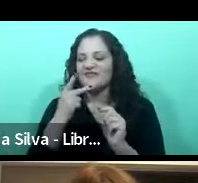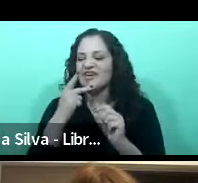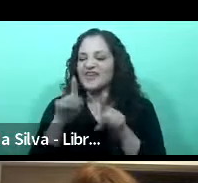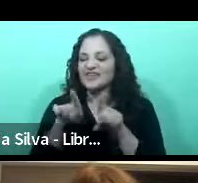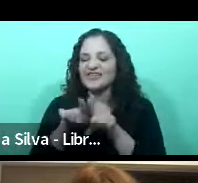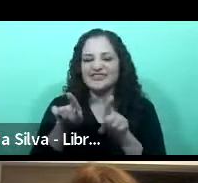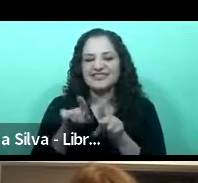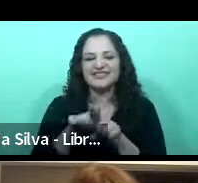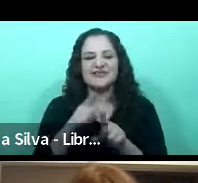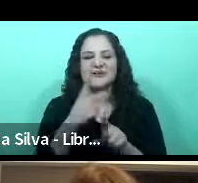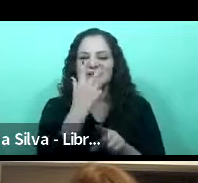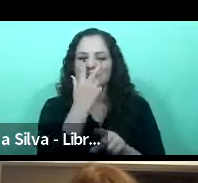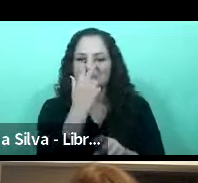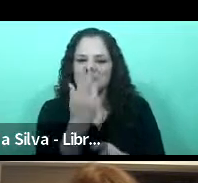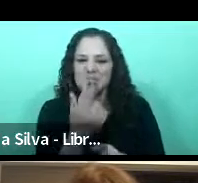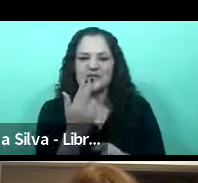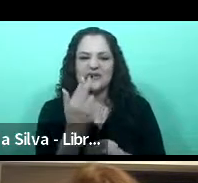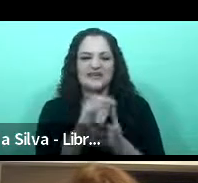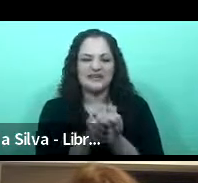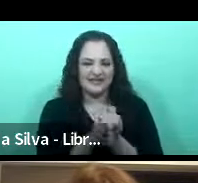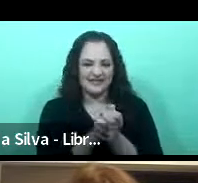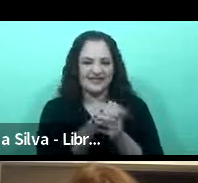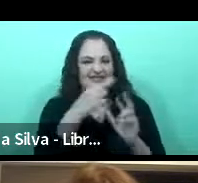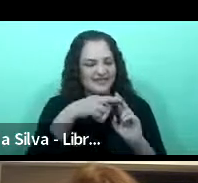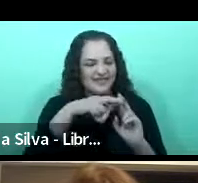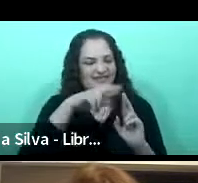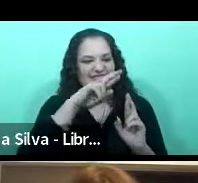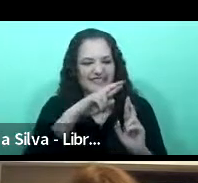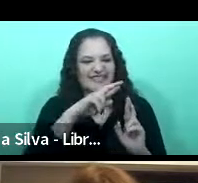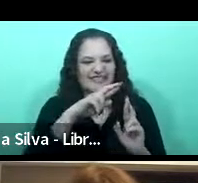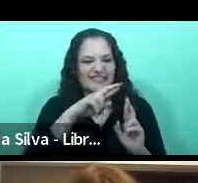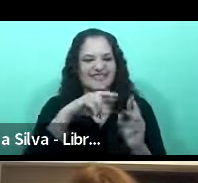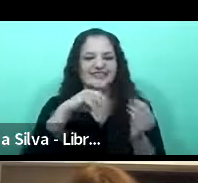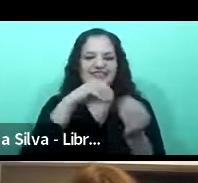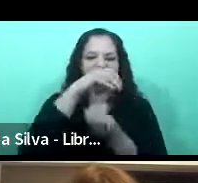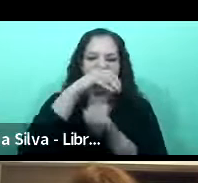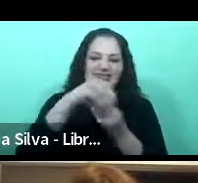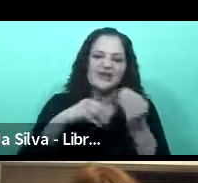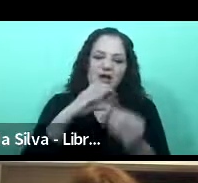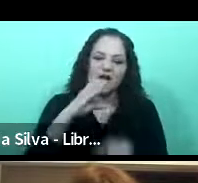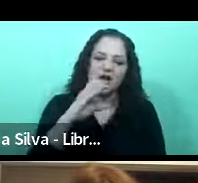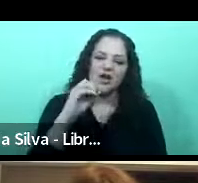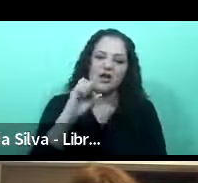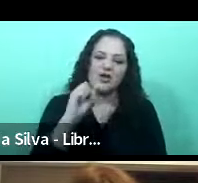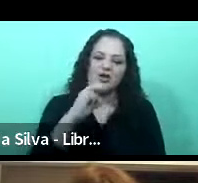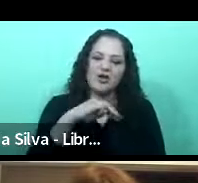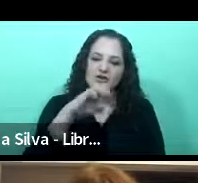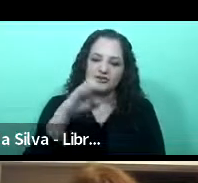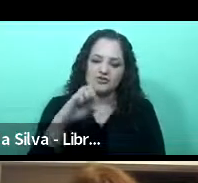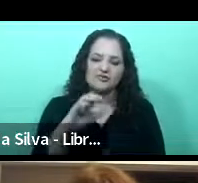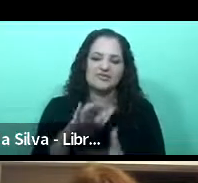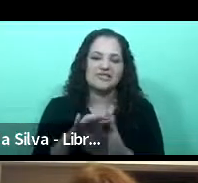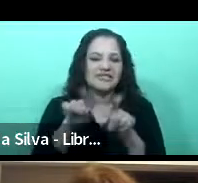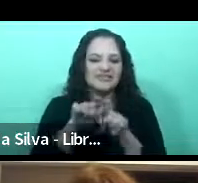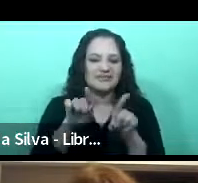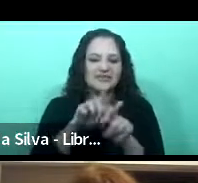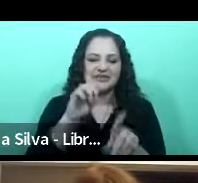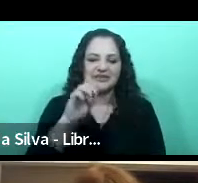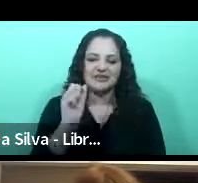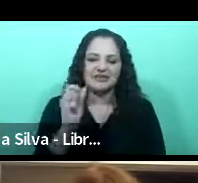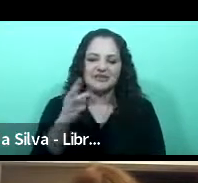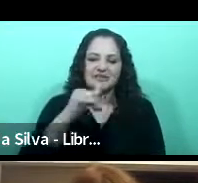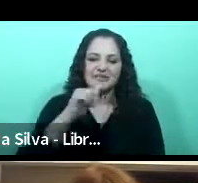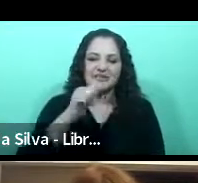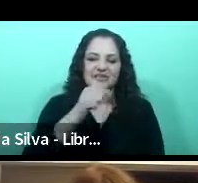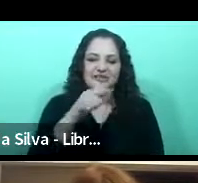religiosidade dos padroeiros da criança, né? Cosminho e Damião. Então, é nesse